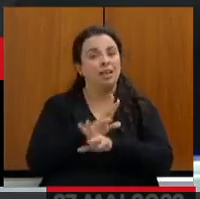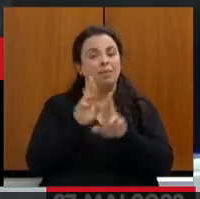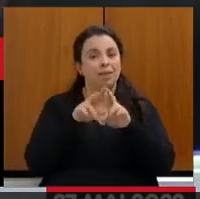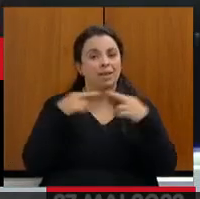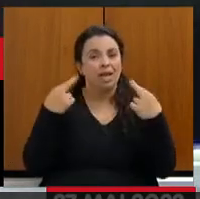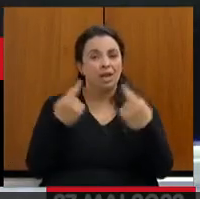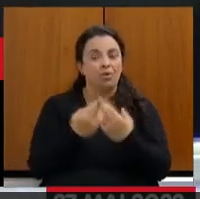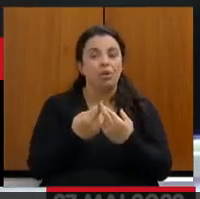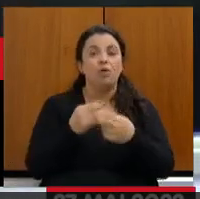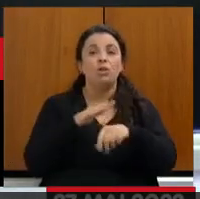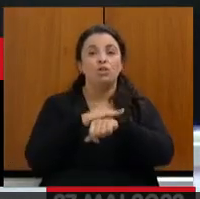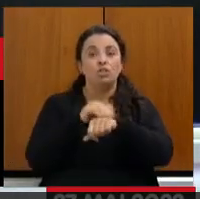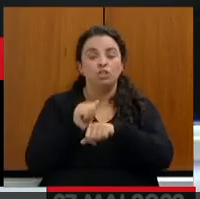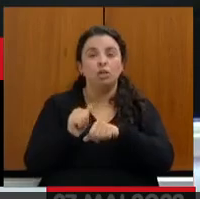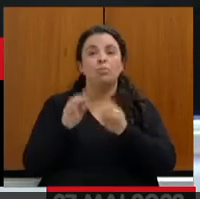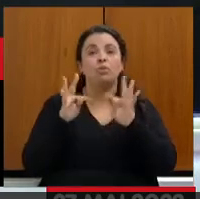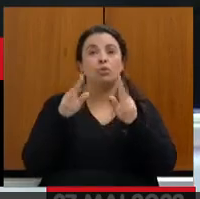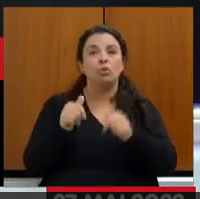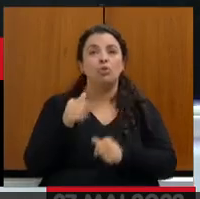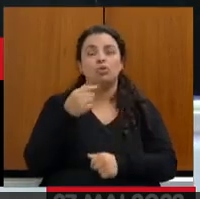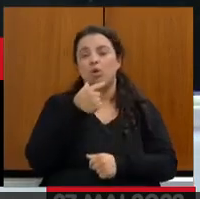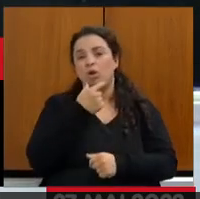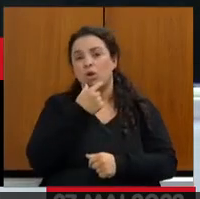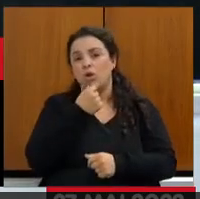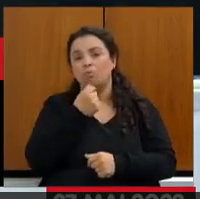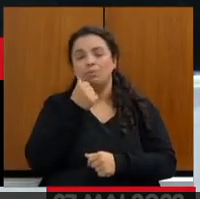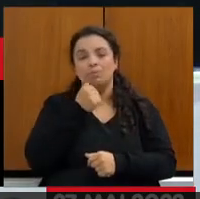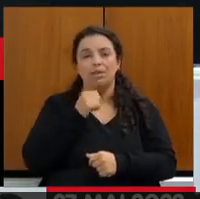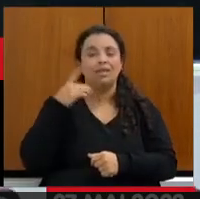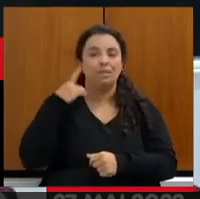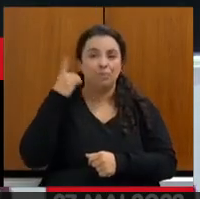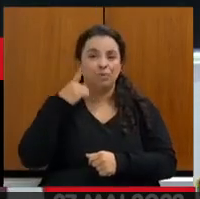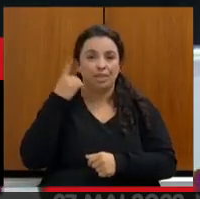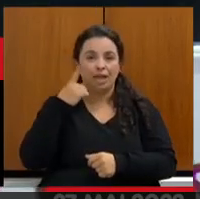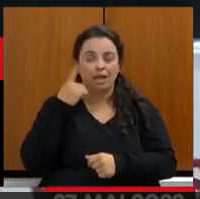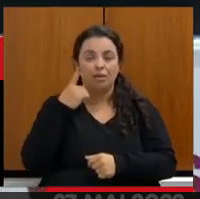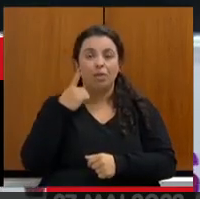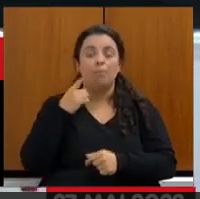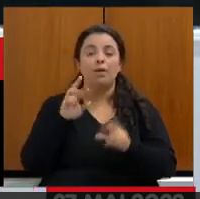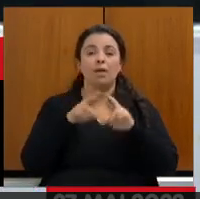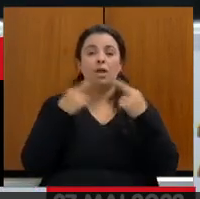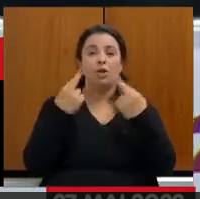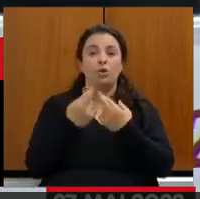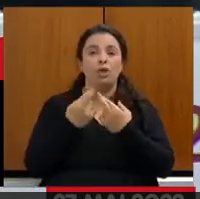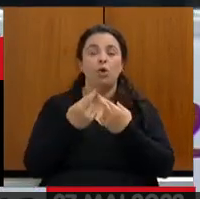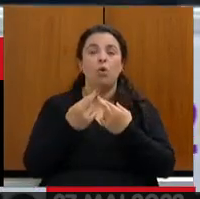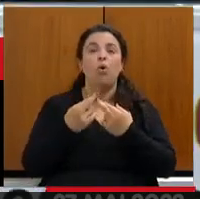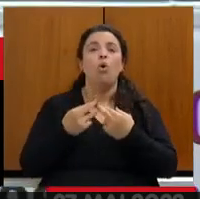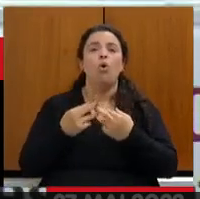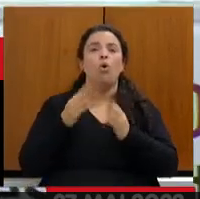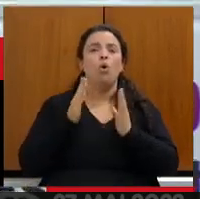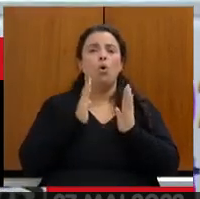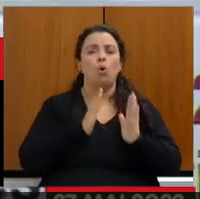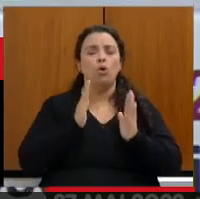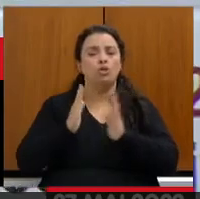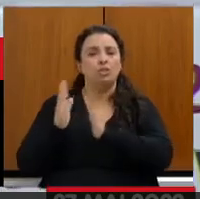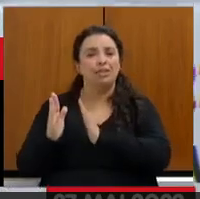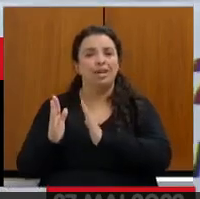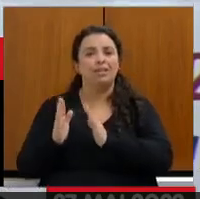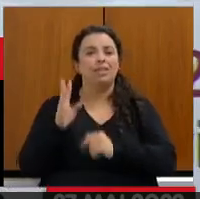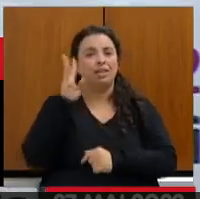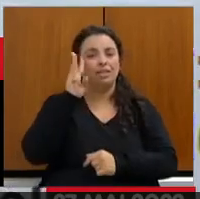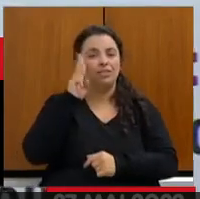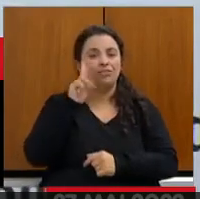e convoca as deputadas e os deputados para reunião ordinária de terça-feira dia 31